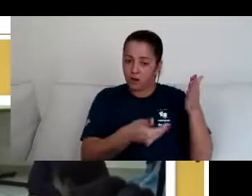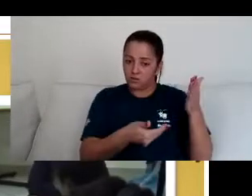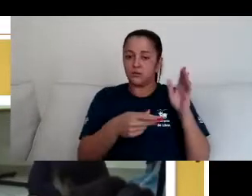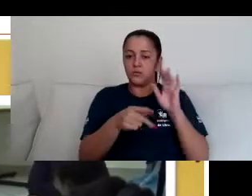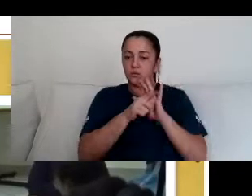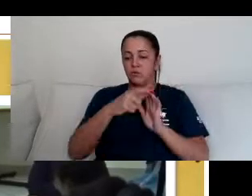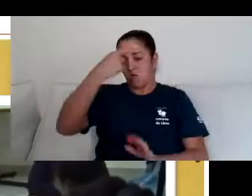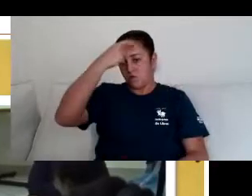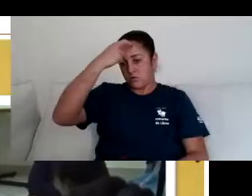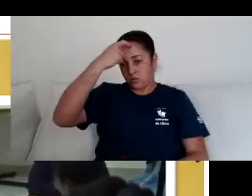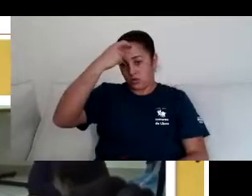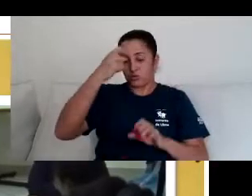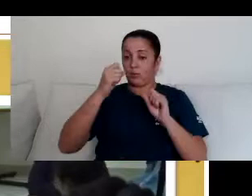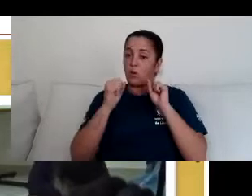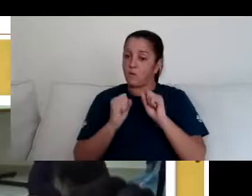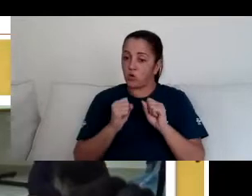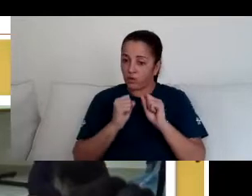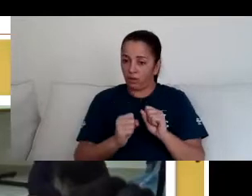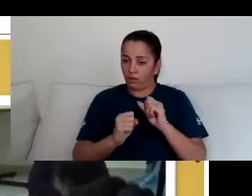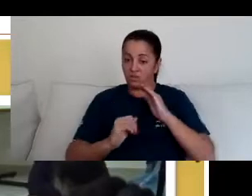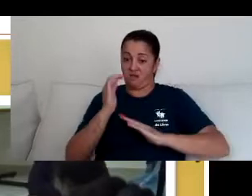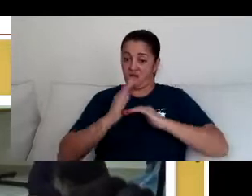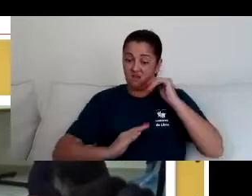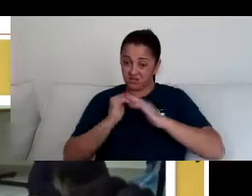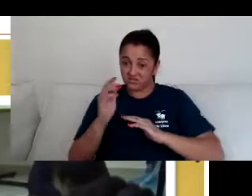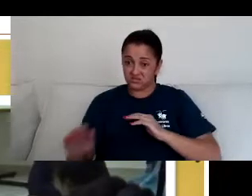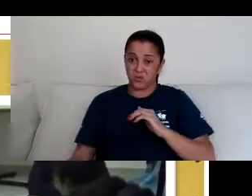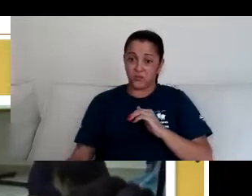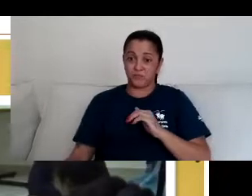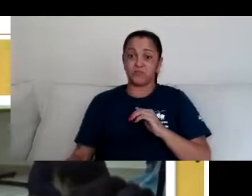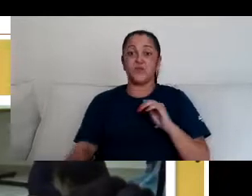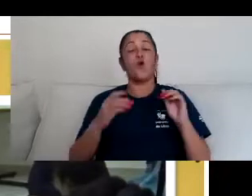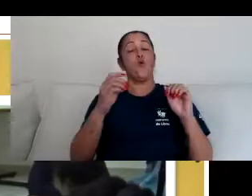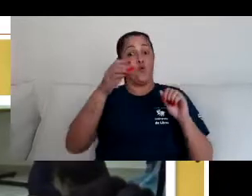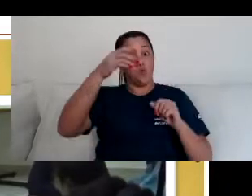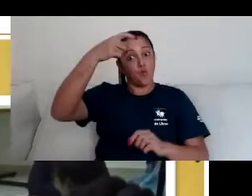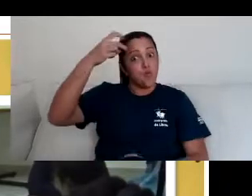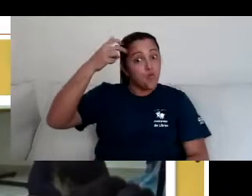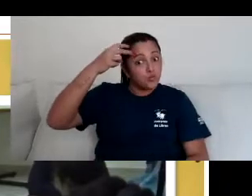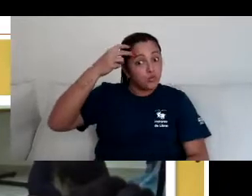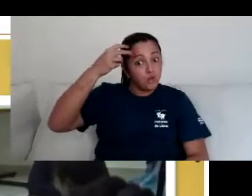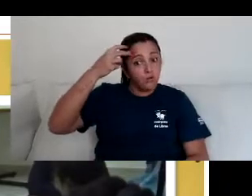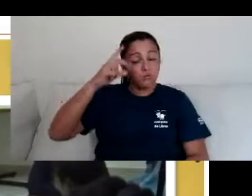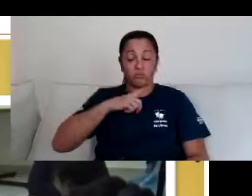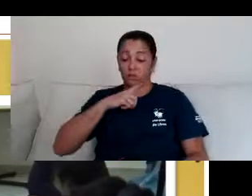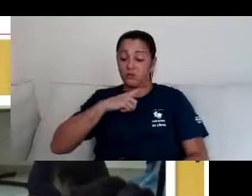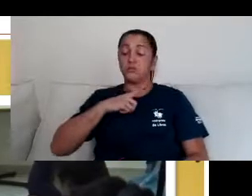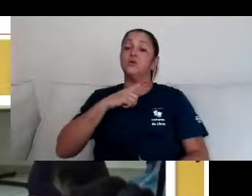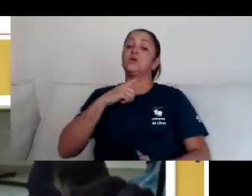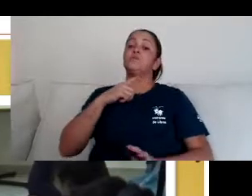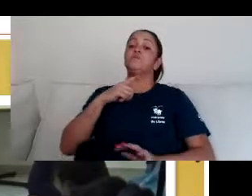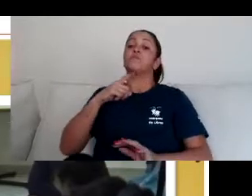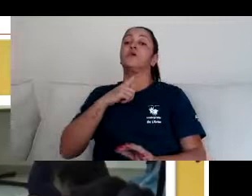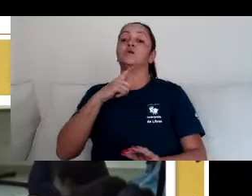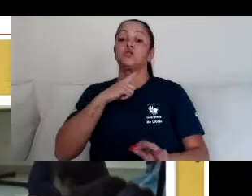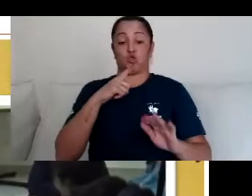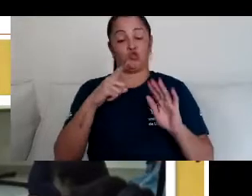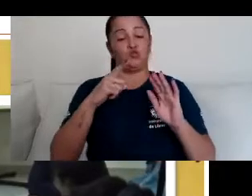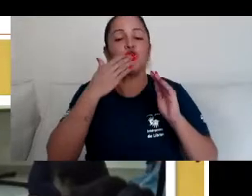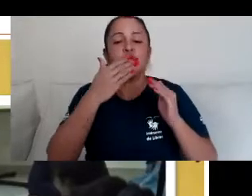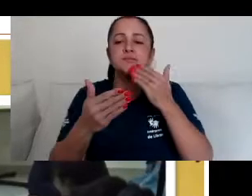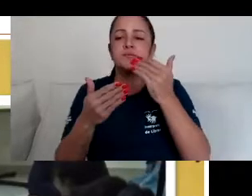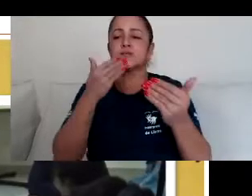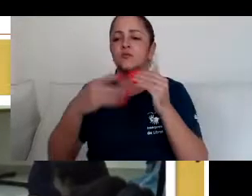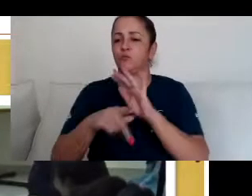poder das ações culturais e tendo as listas de novas aquisições em que as solicitações dos usuários podem ser